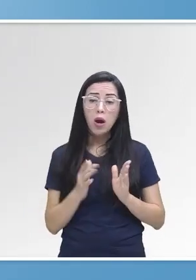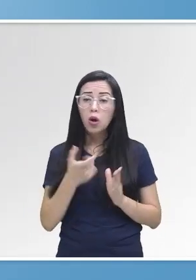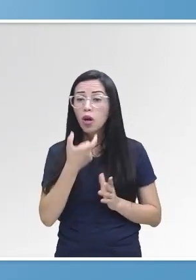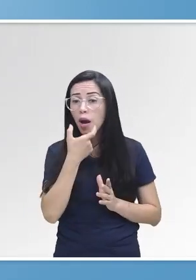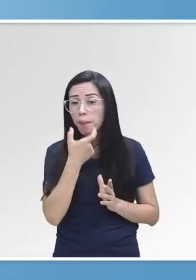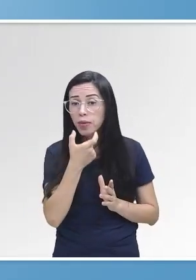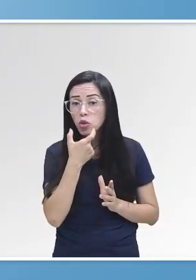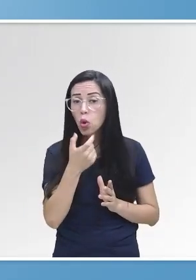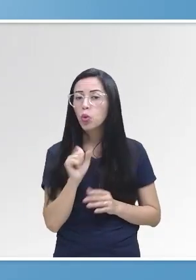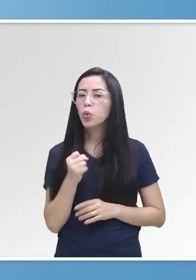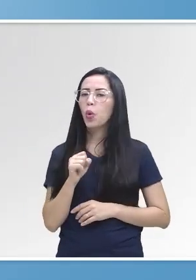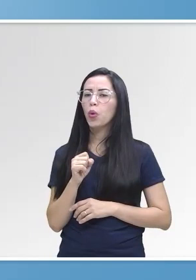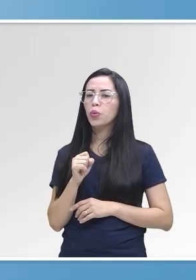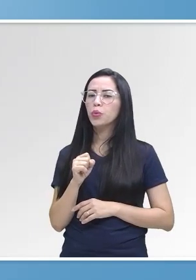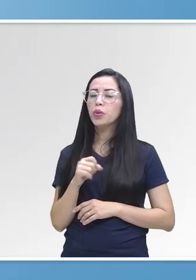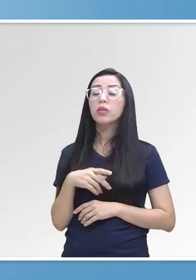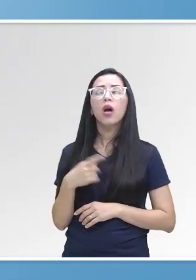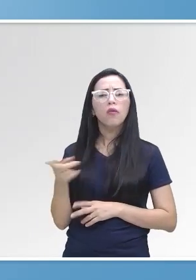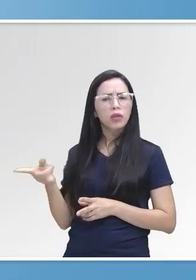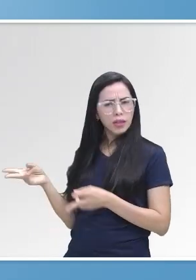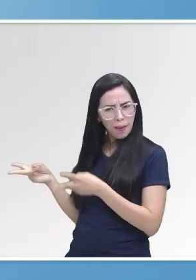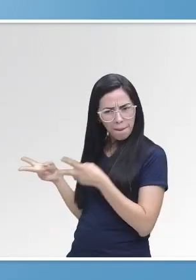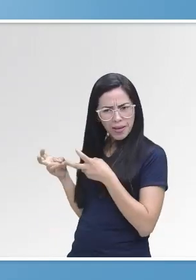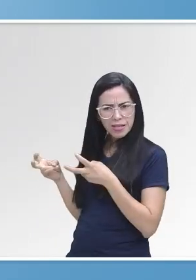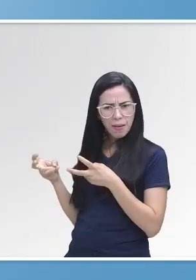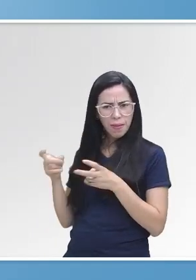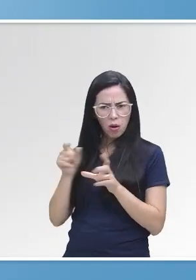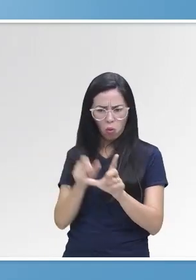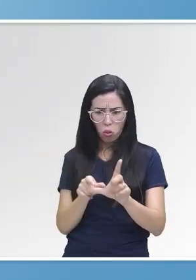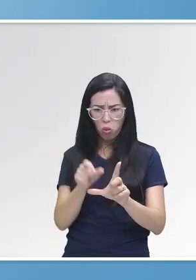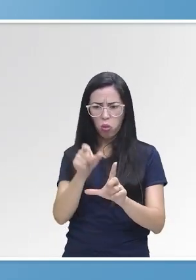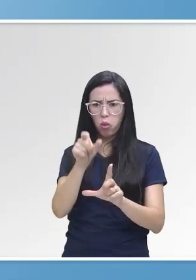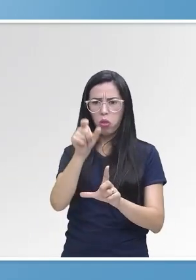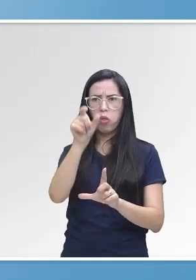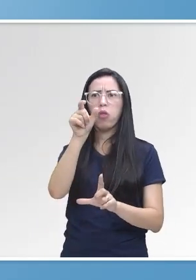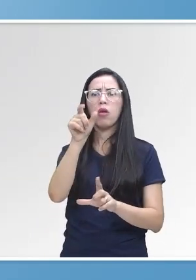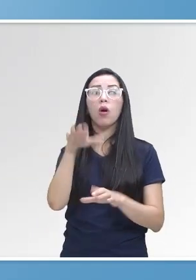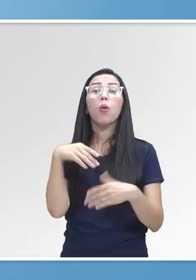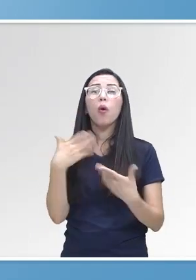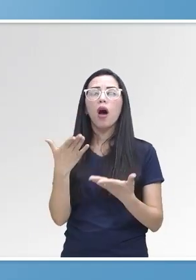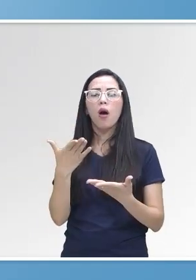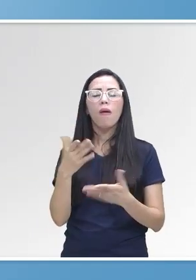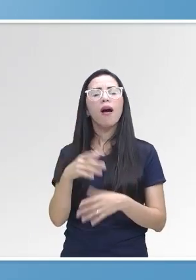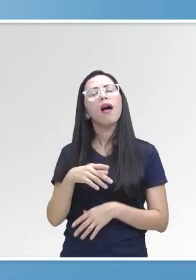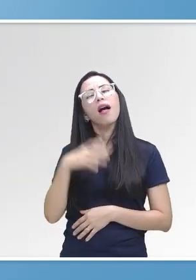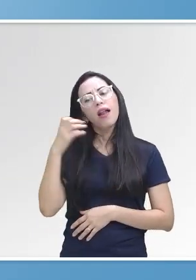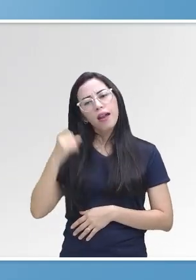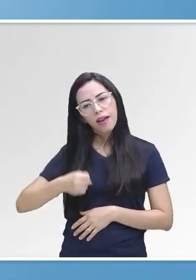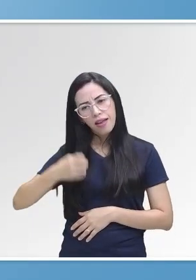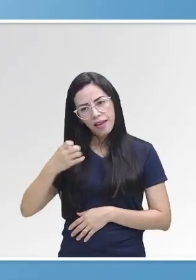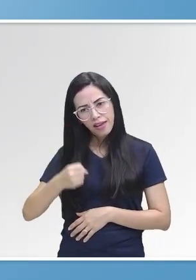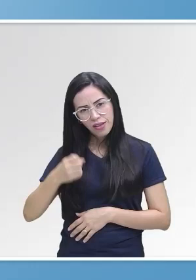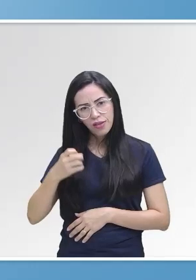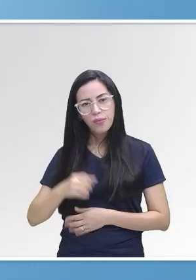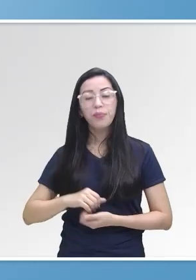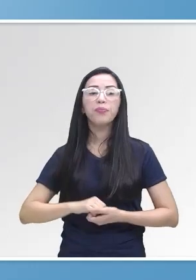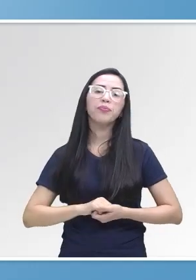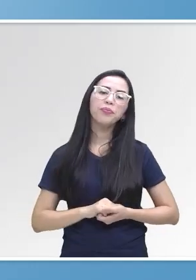oito vira aí OK A torre maiorzinha é o do leite bem maior